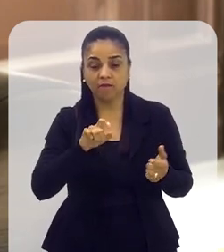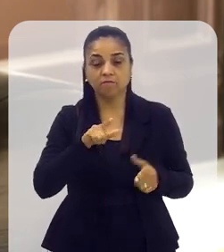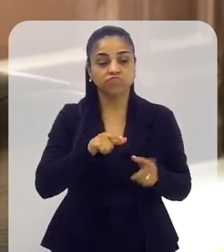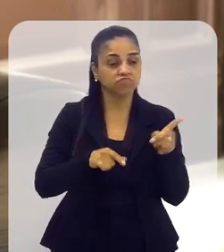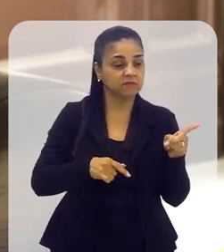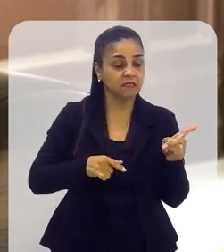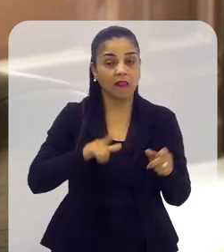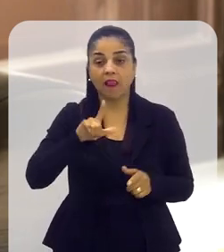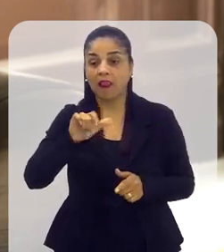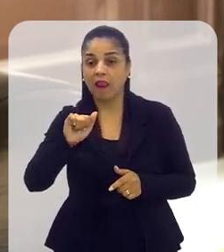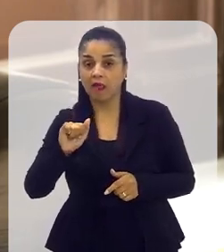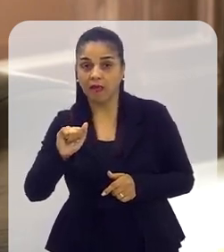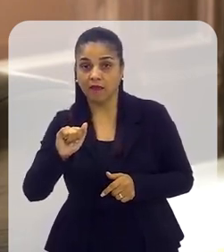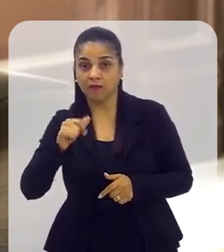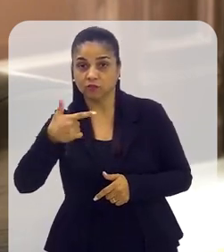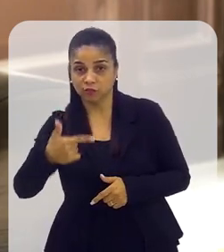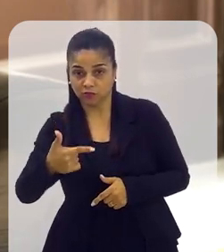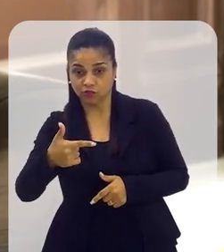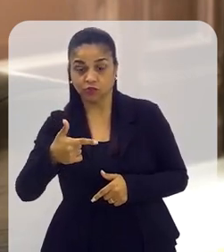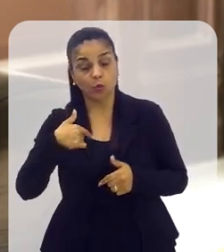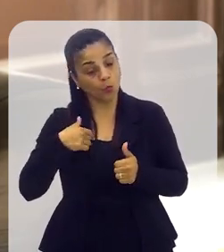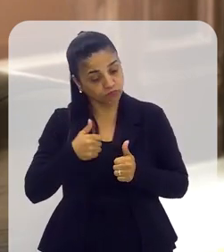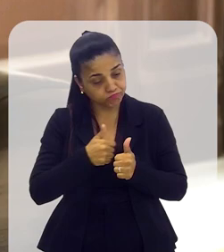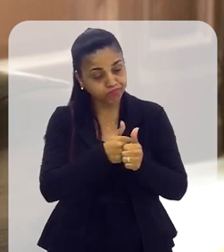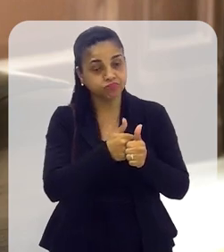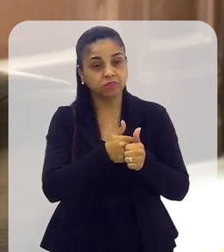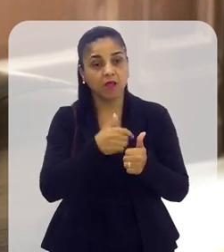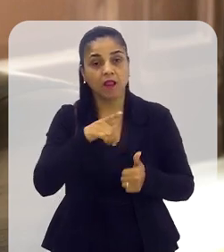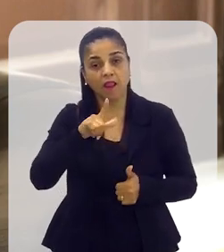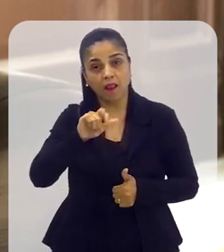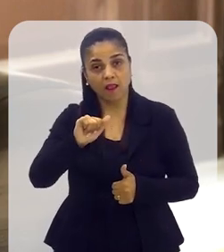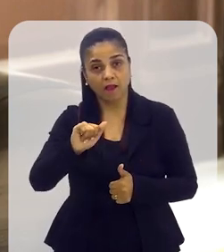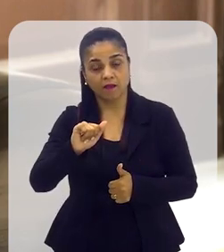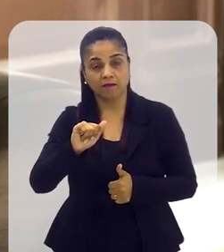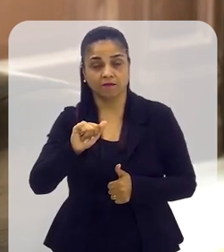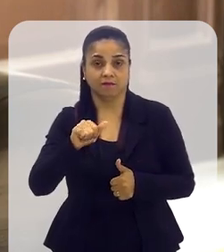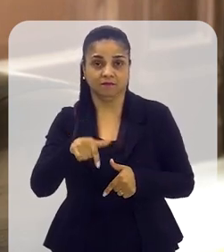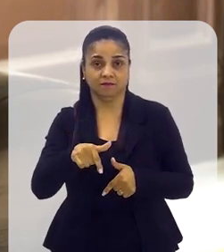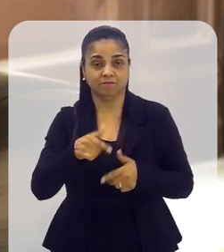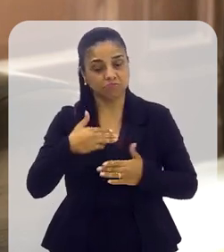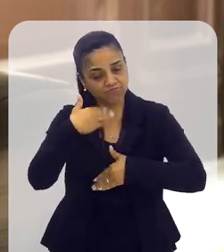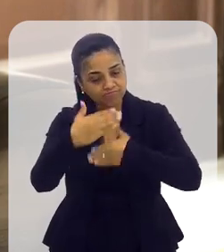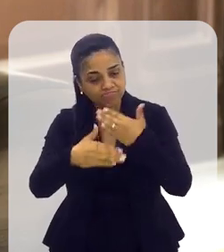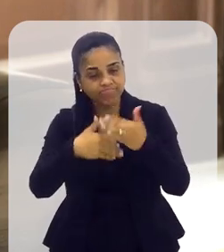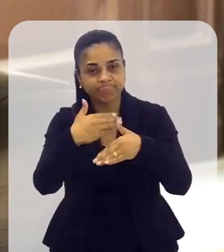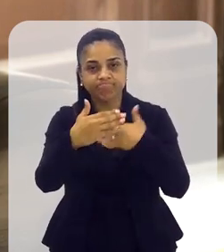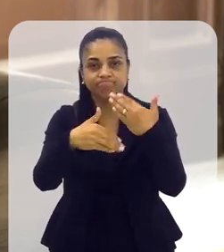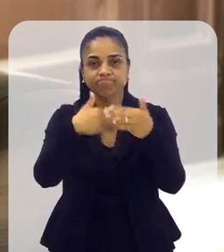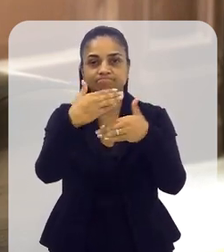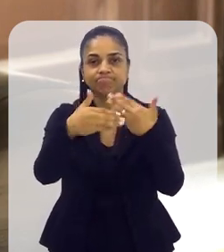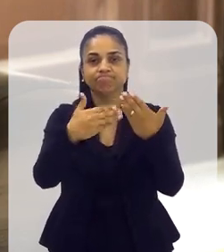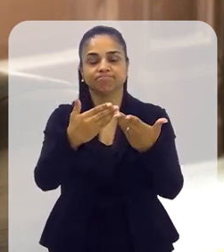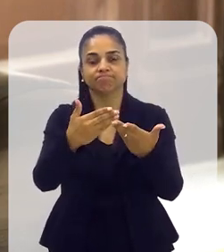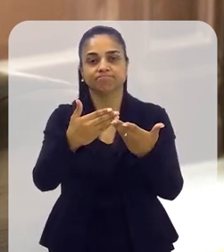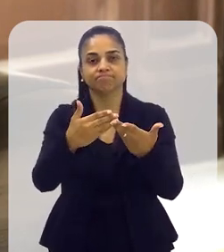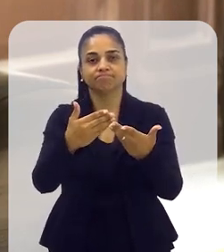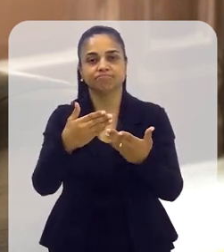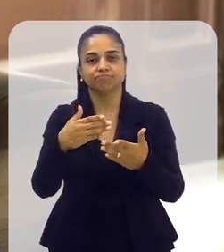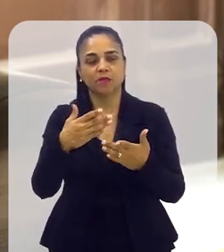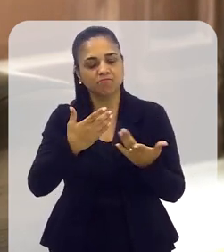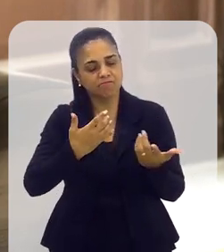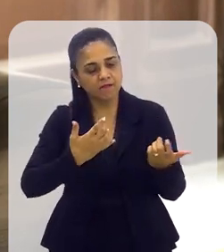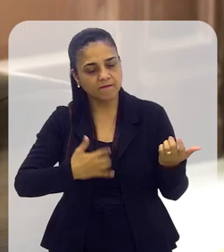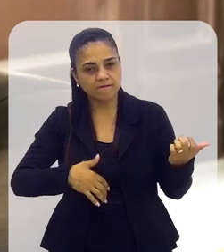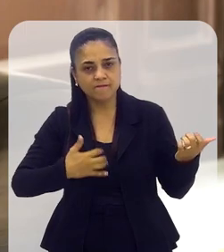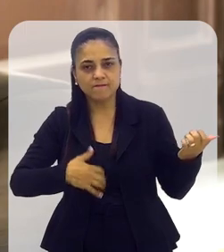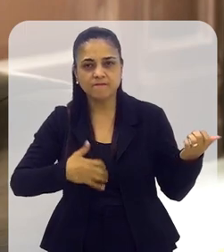está dando, sei lá, um lá, dois. Eu vou seguir do lá para a gente ir caminhando para que possa construir e daí